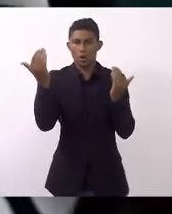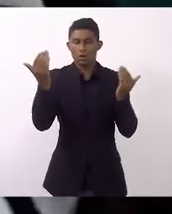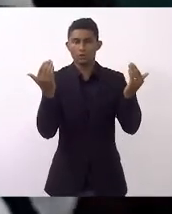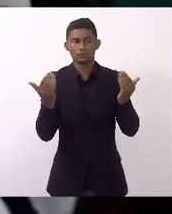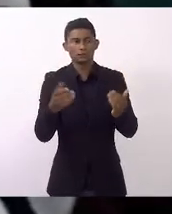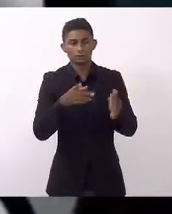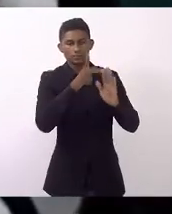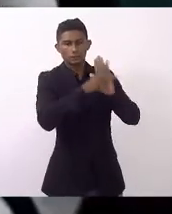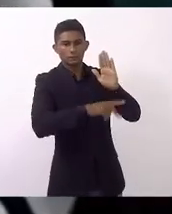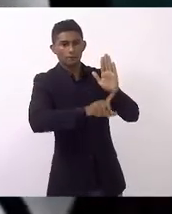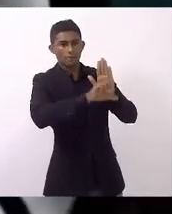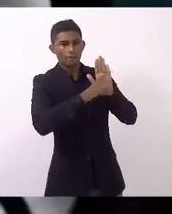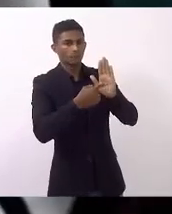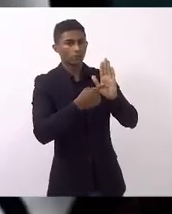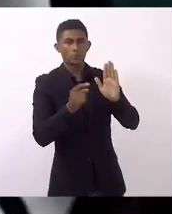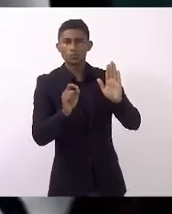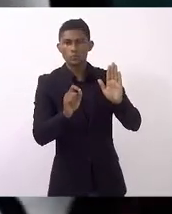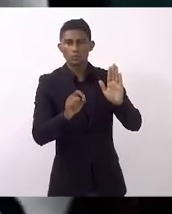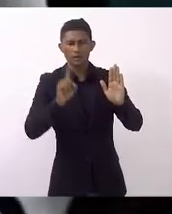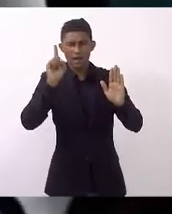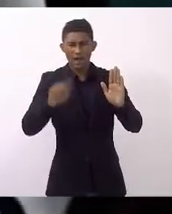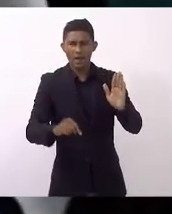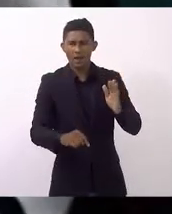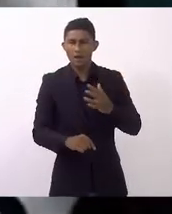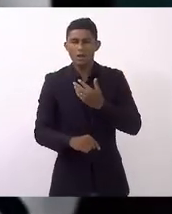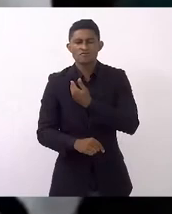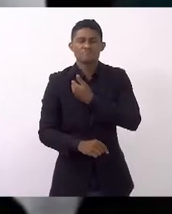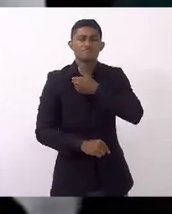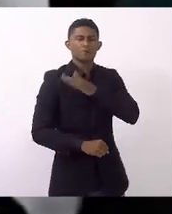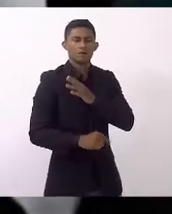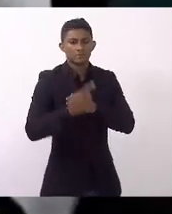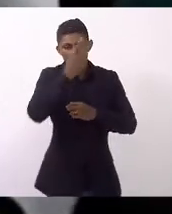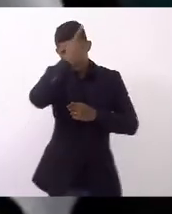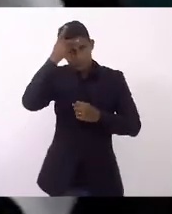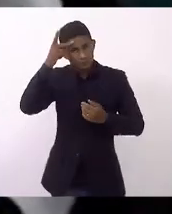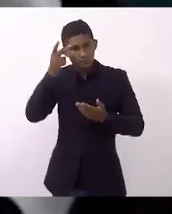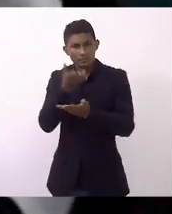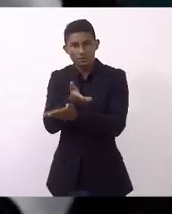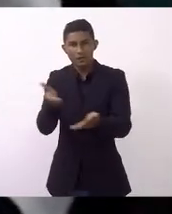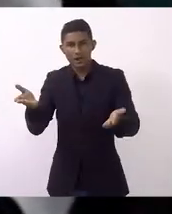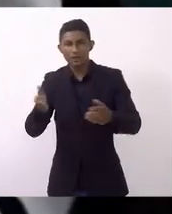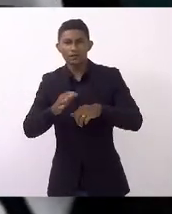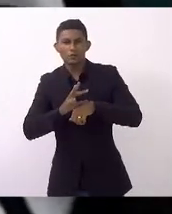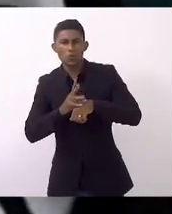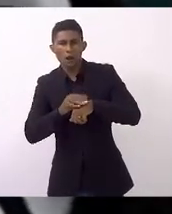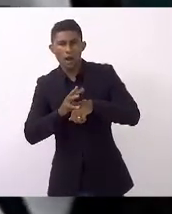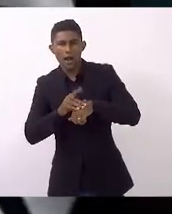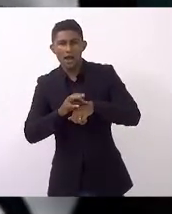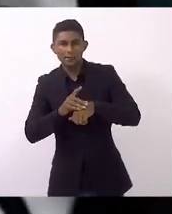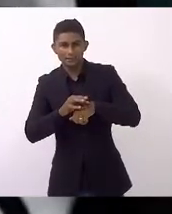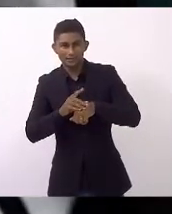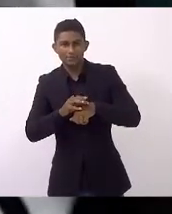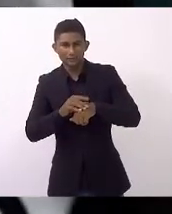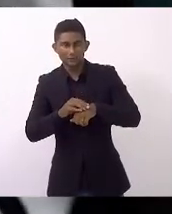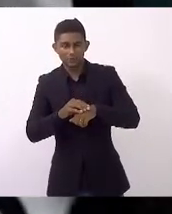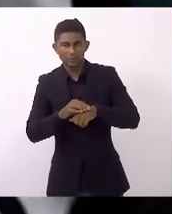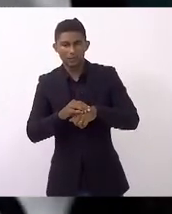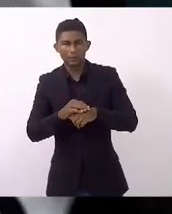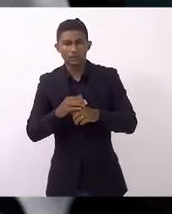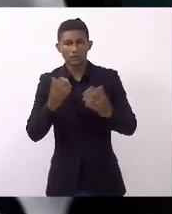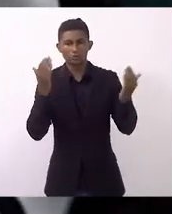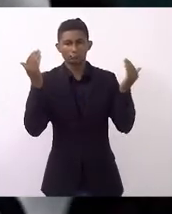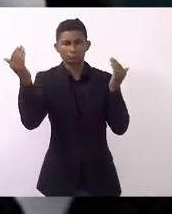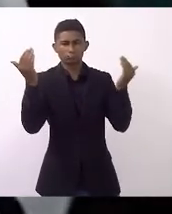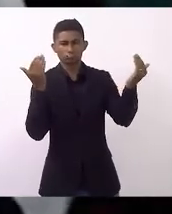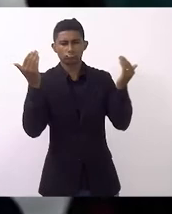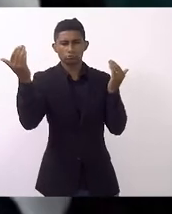para que não resulte na discriminação geral de pessoas que sofram de doenças psicossociais, que acometem a população de forma